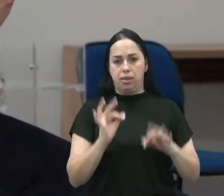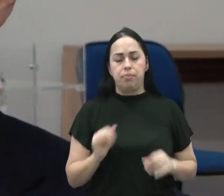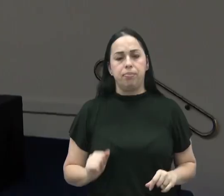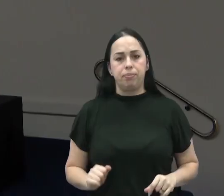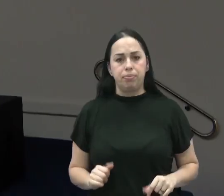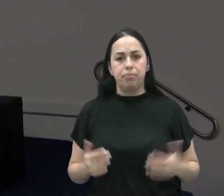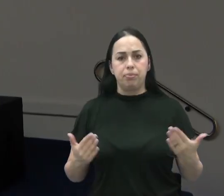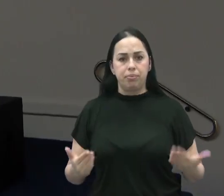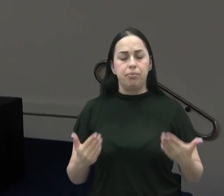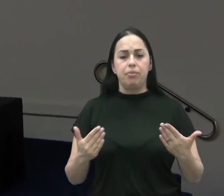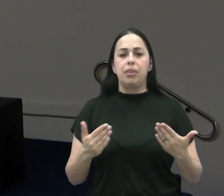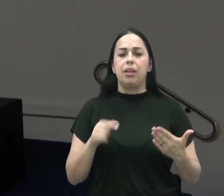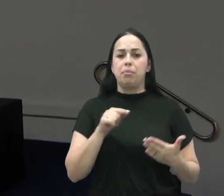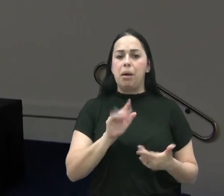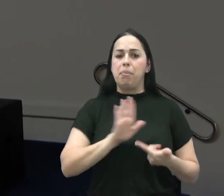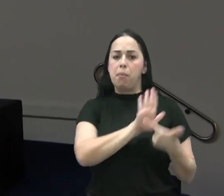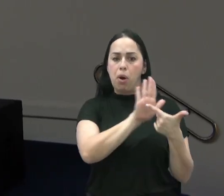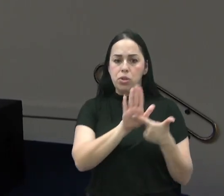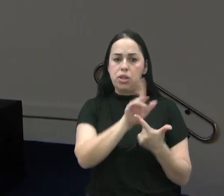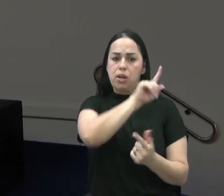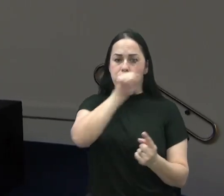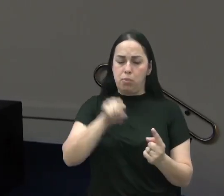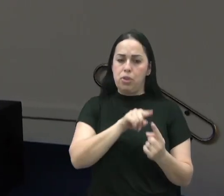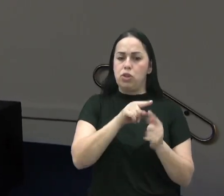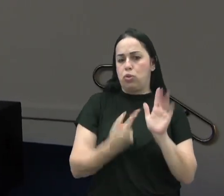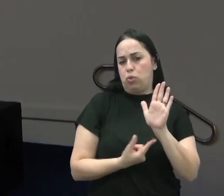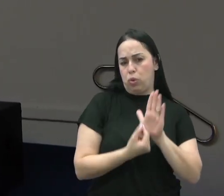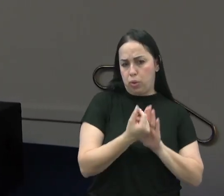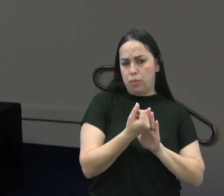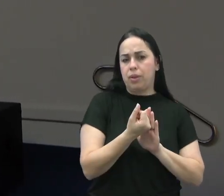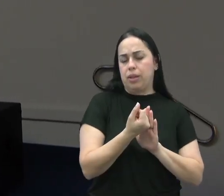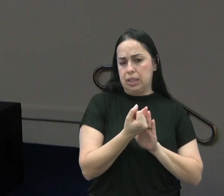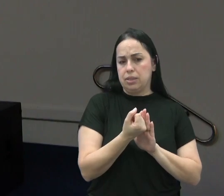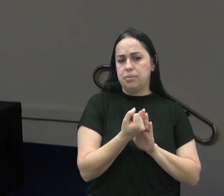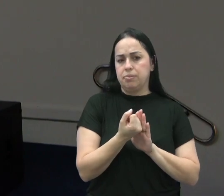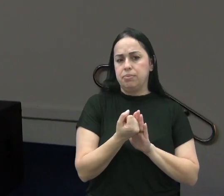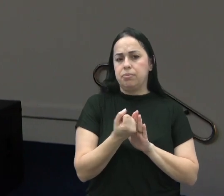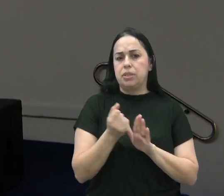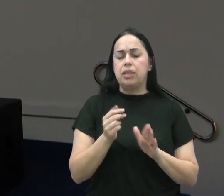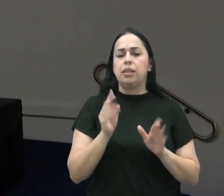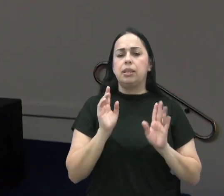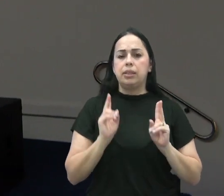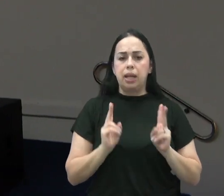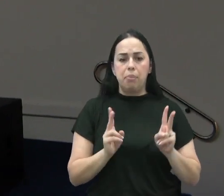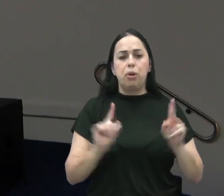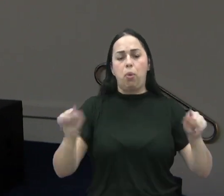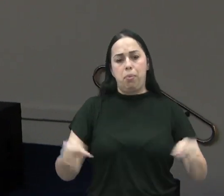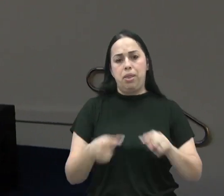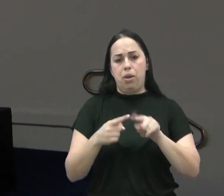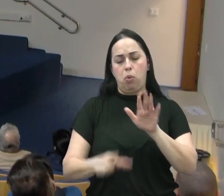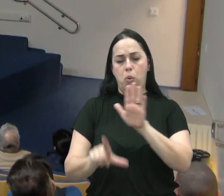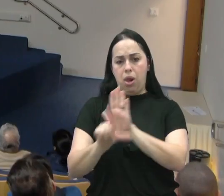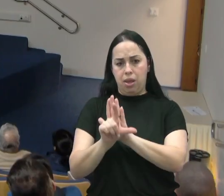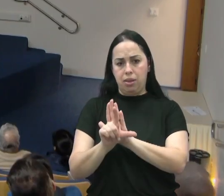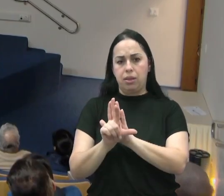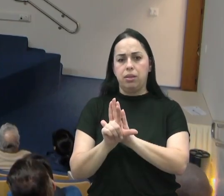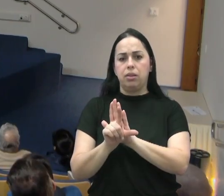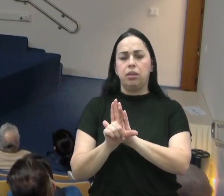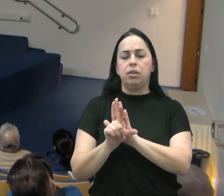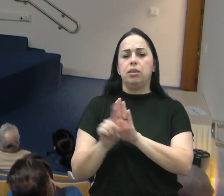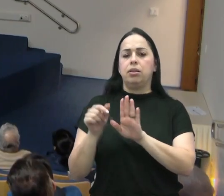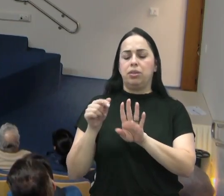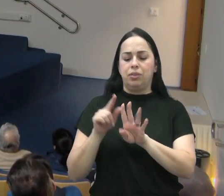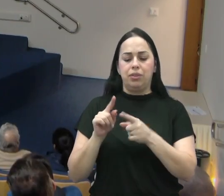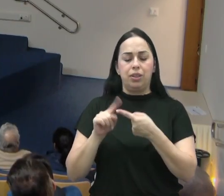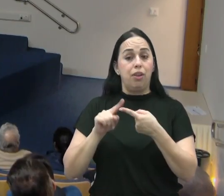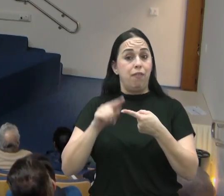mais de atenção. As audiências públicas para a apresentação das metas fiscais do município estão previstas em lei e são